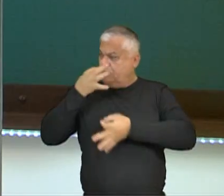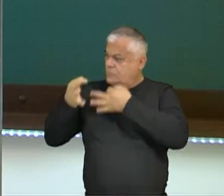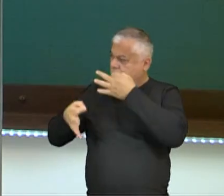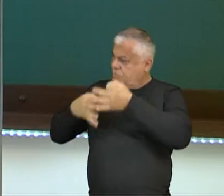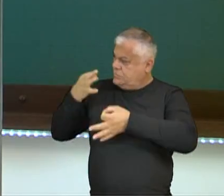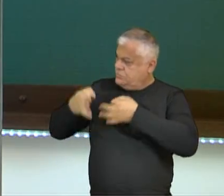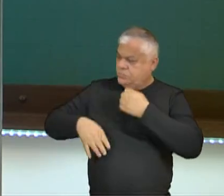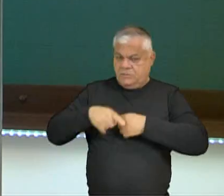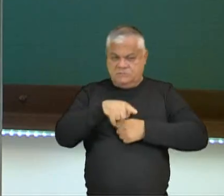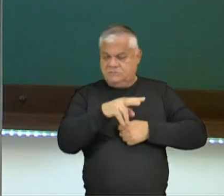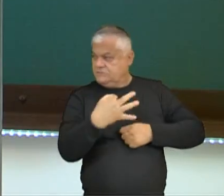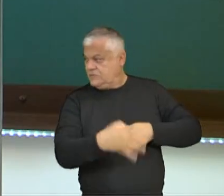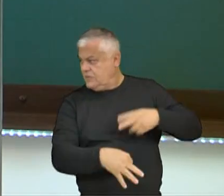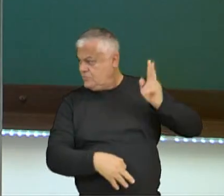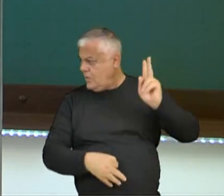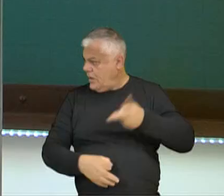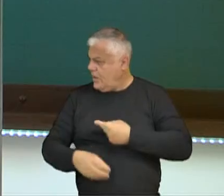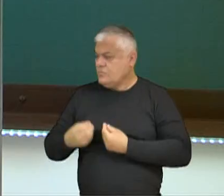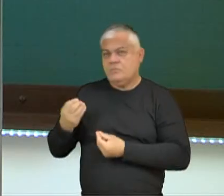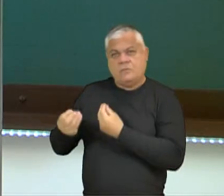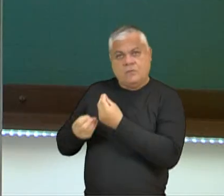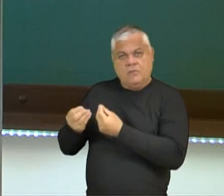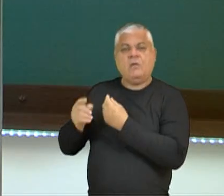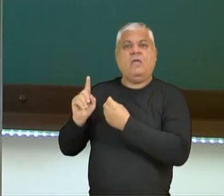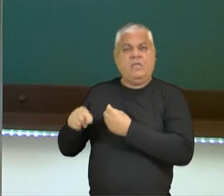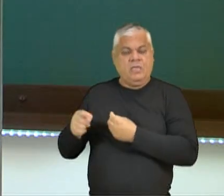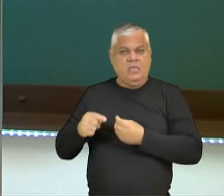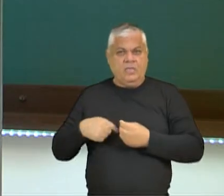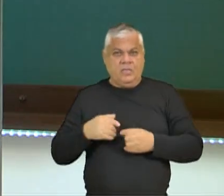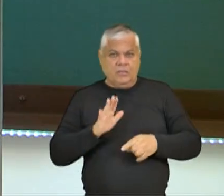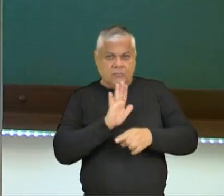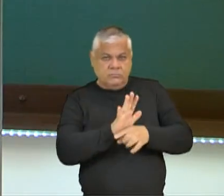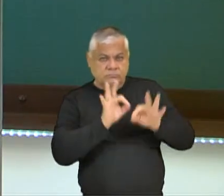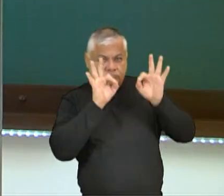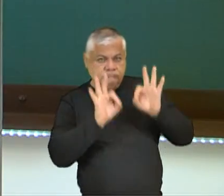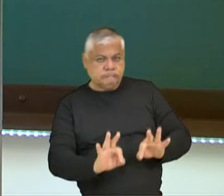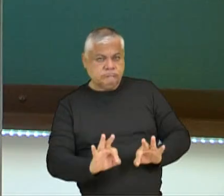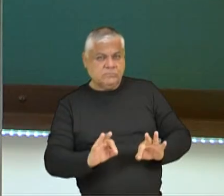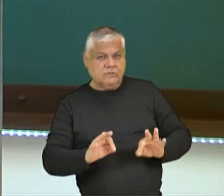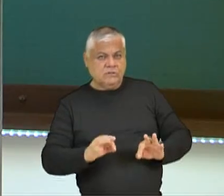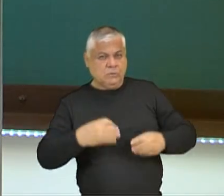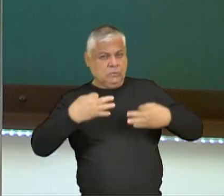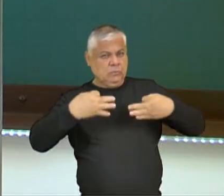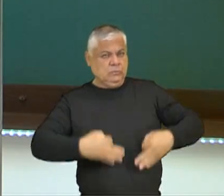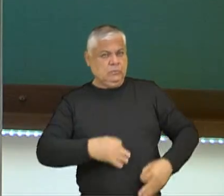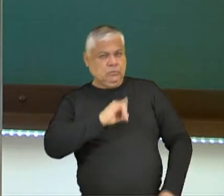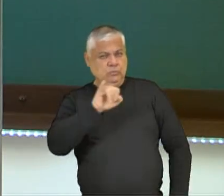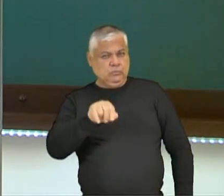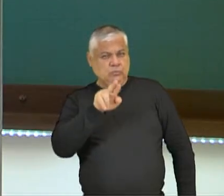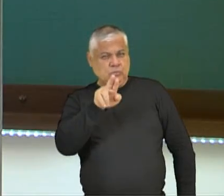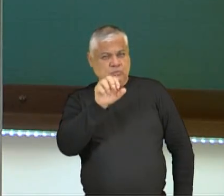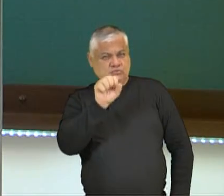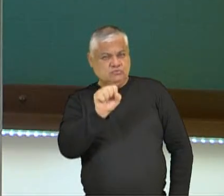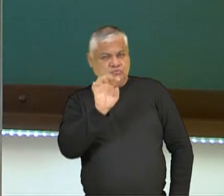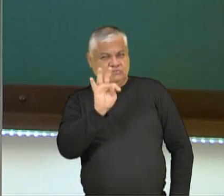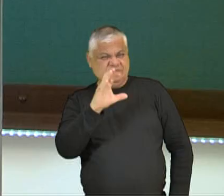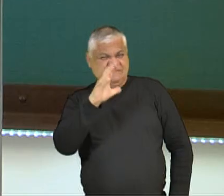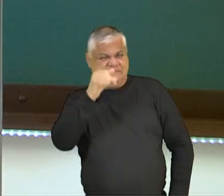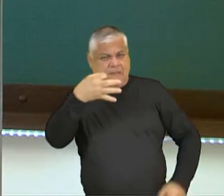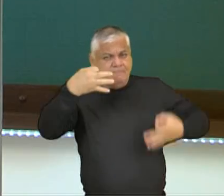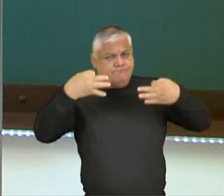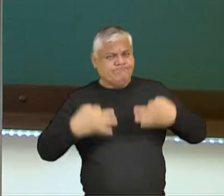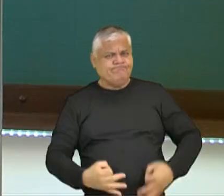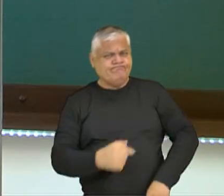Será que dessa forma a gente caminha rumo a fazer justiça dentro do que a gente considera ser justiça? Né?